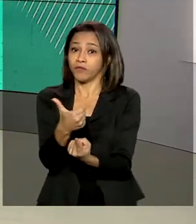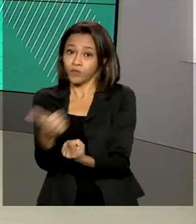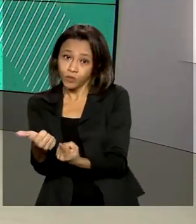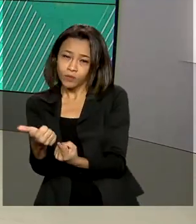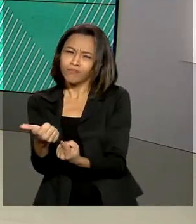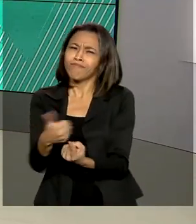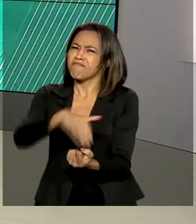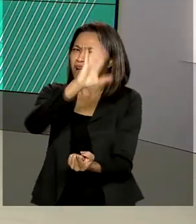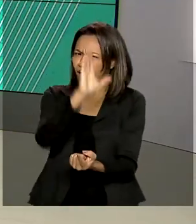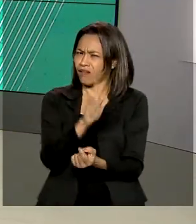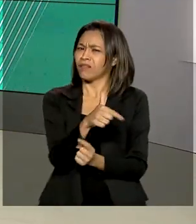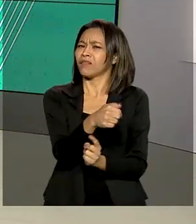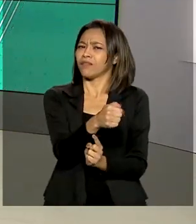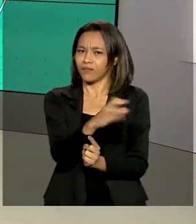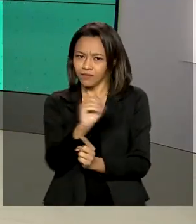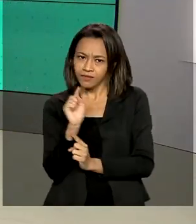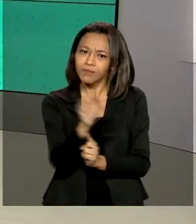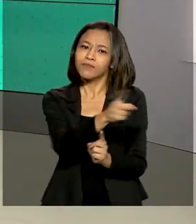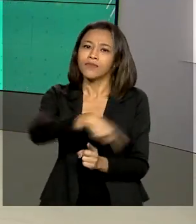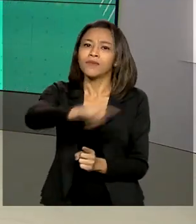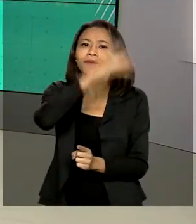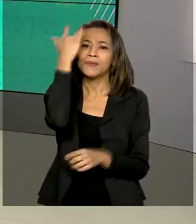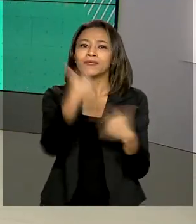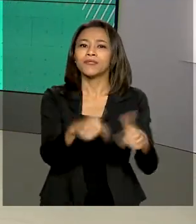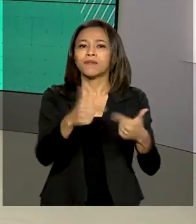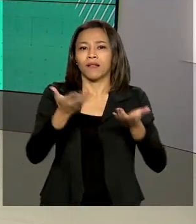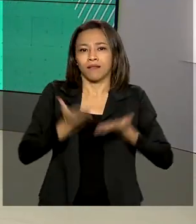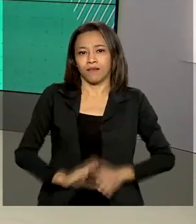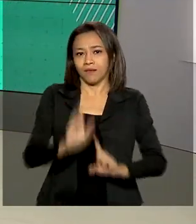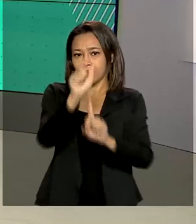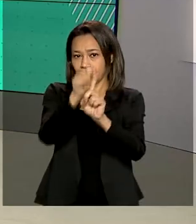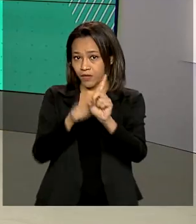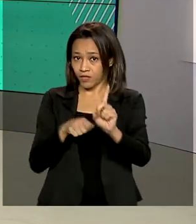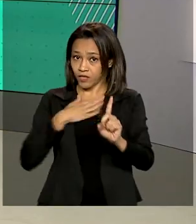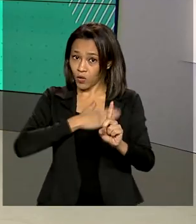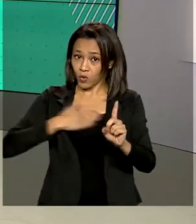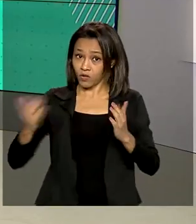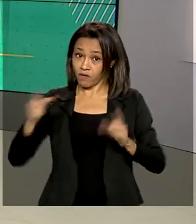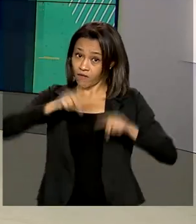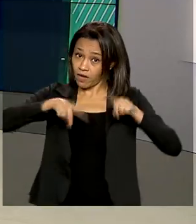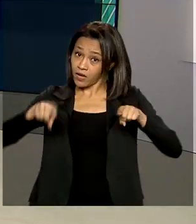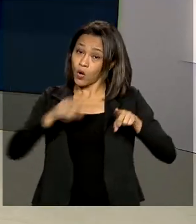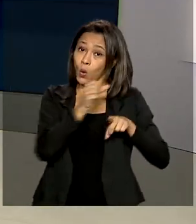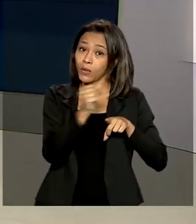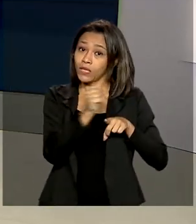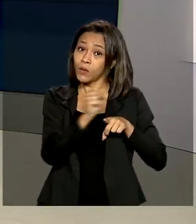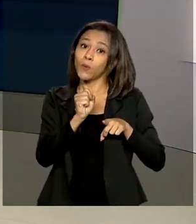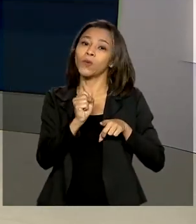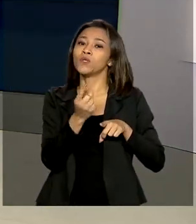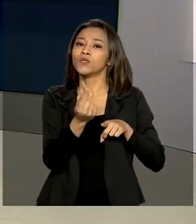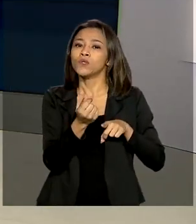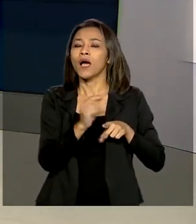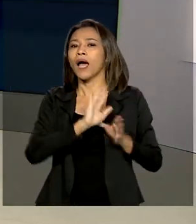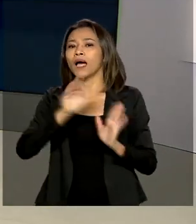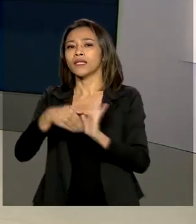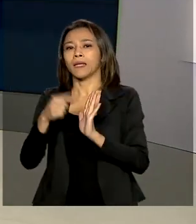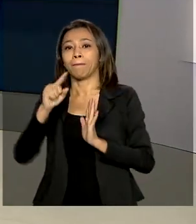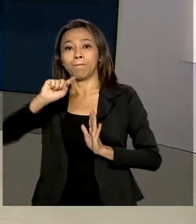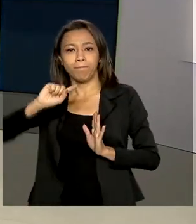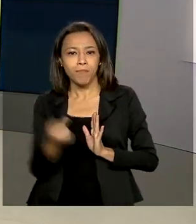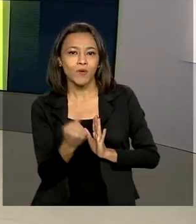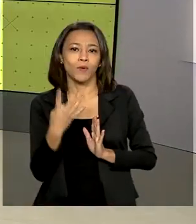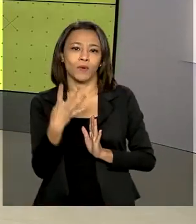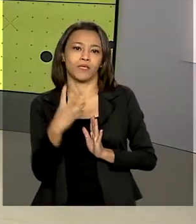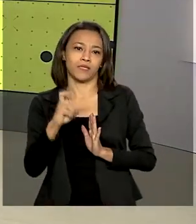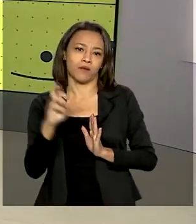de 700 mil trabalhadores nascidos em agosto. Os valores variam de R$ 88 a R$.045. Tem